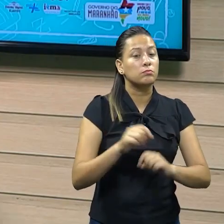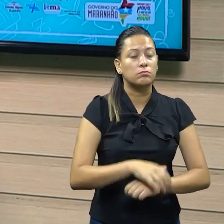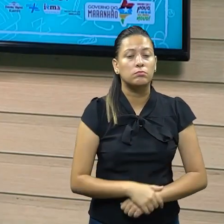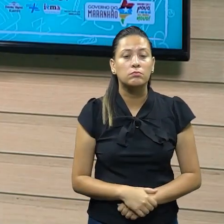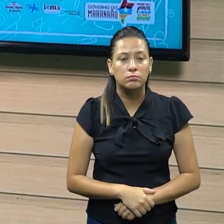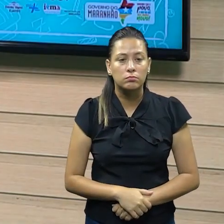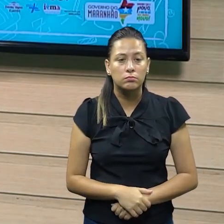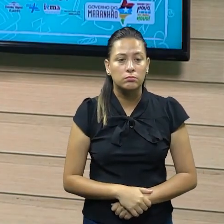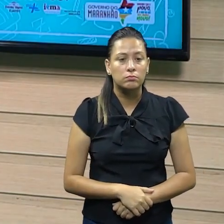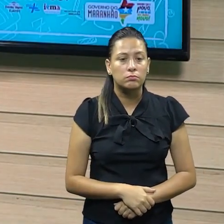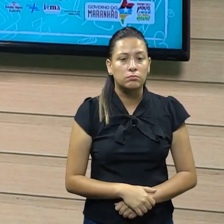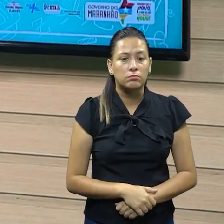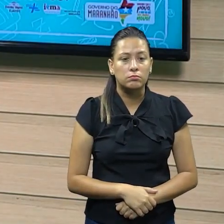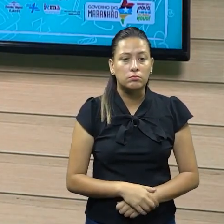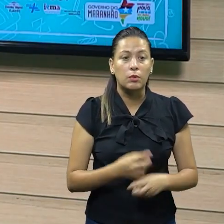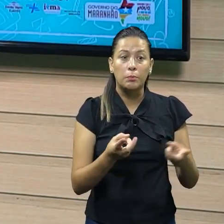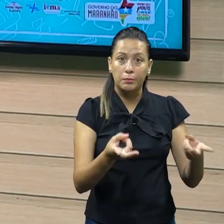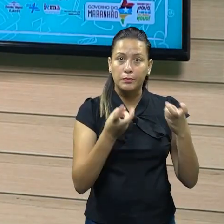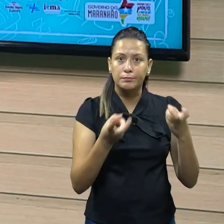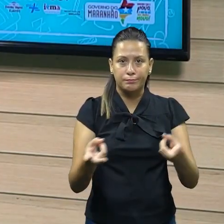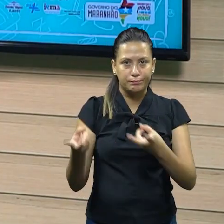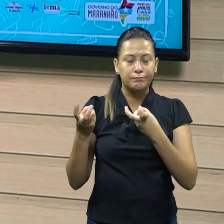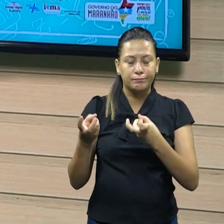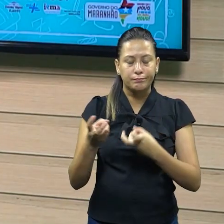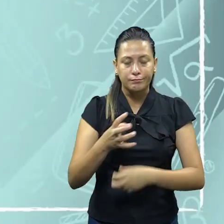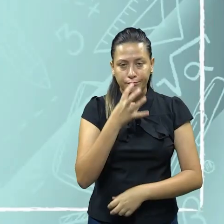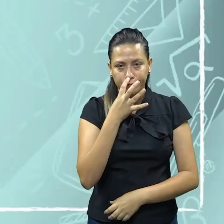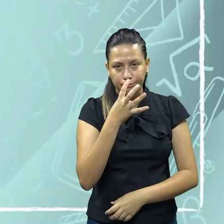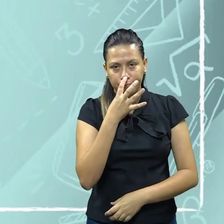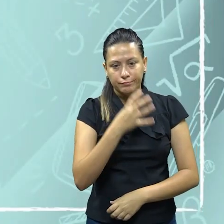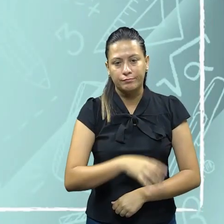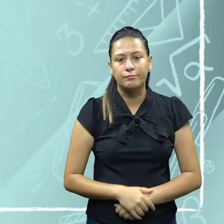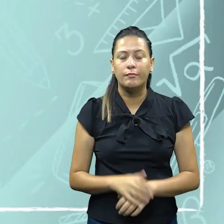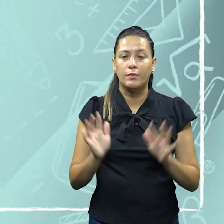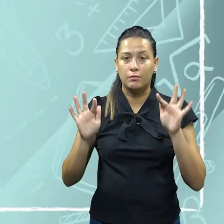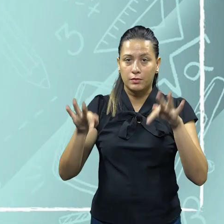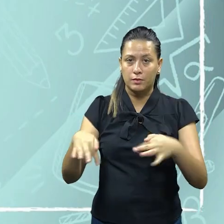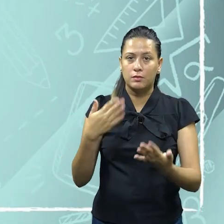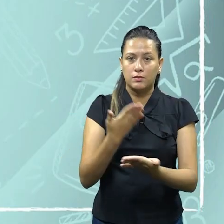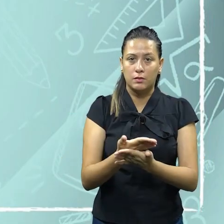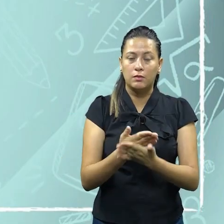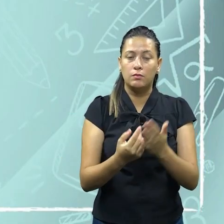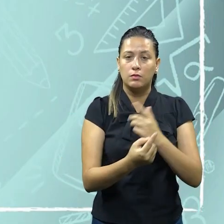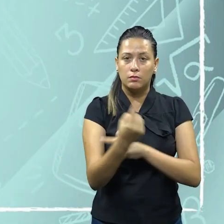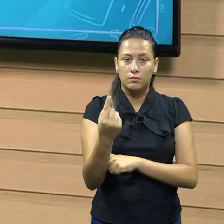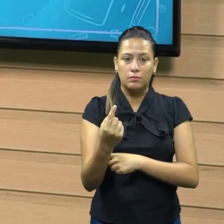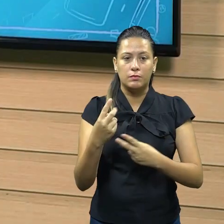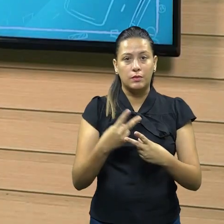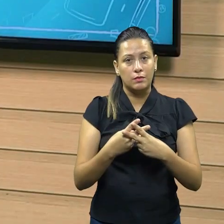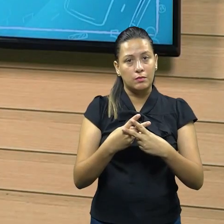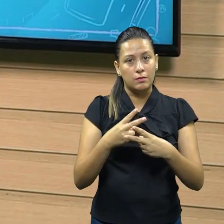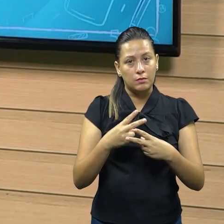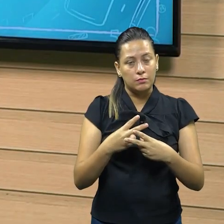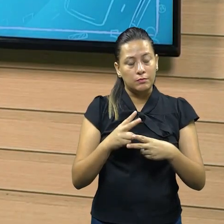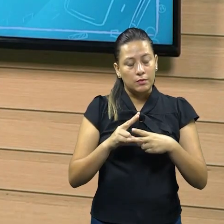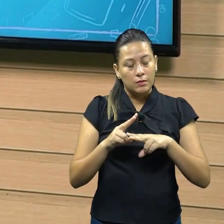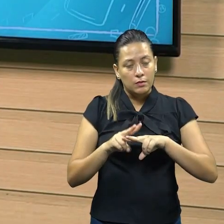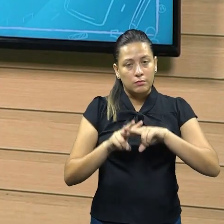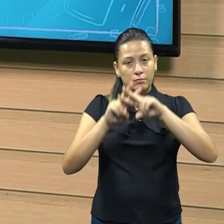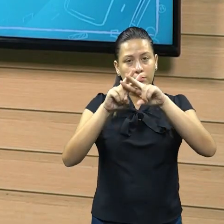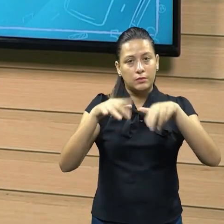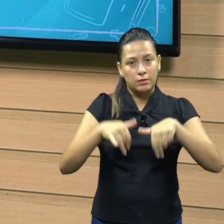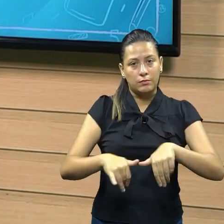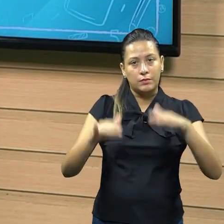precisa fazer esta constatação. Aqui a gente encerra a nossa primeira aula. Hashtag Fica em